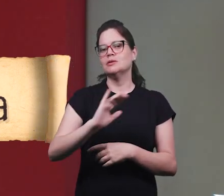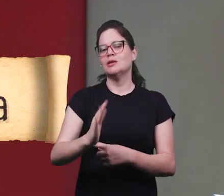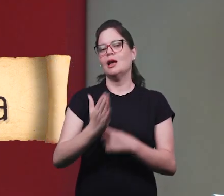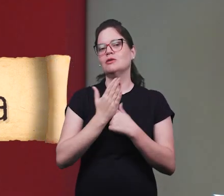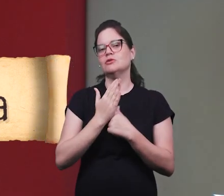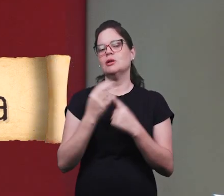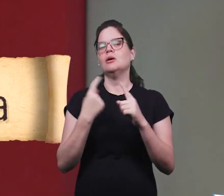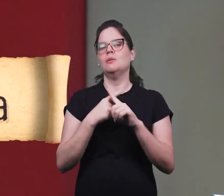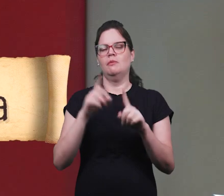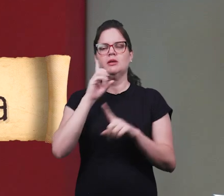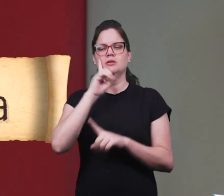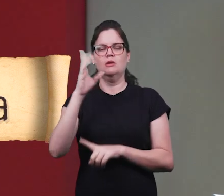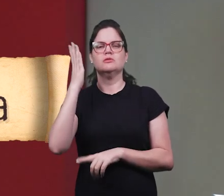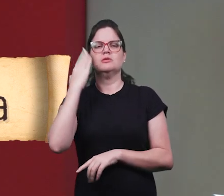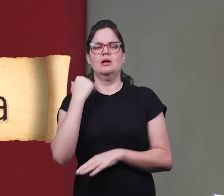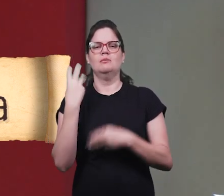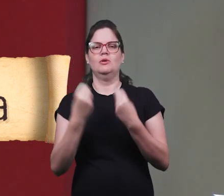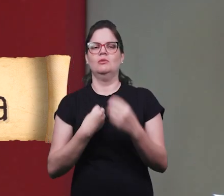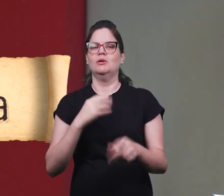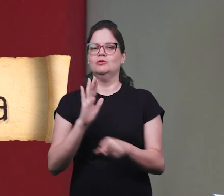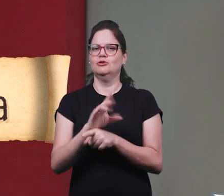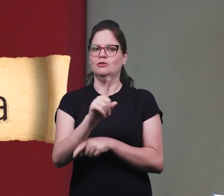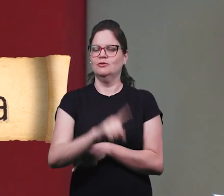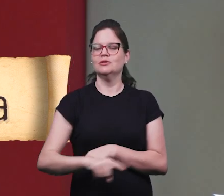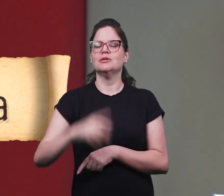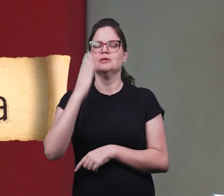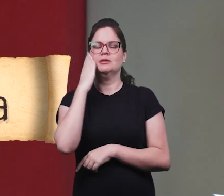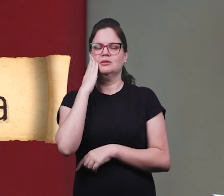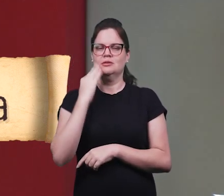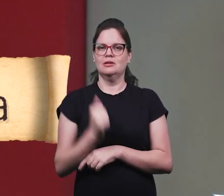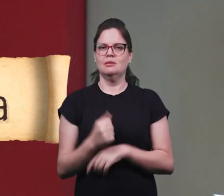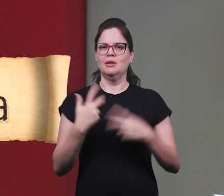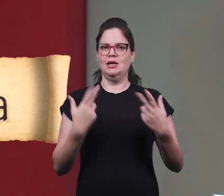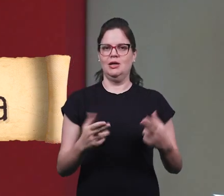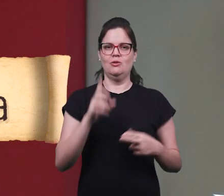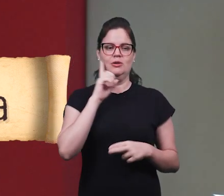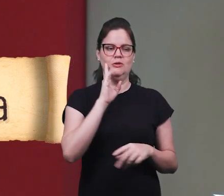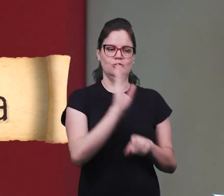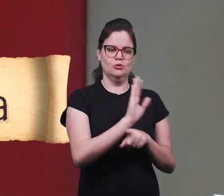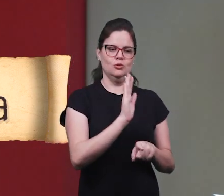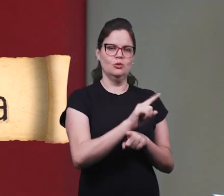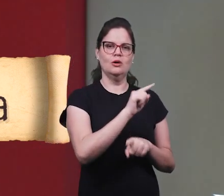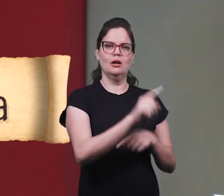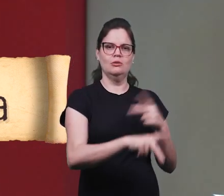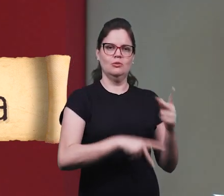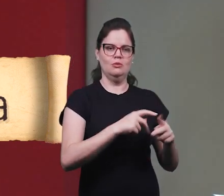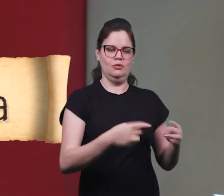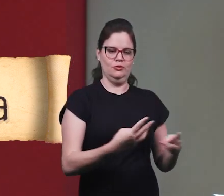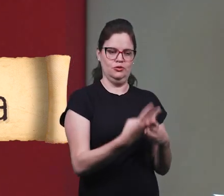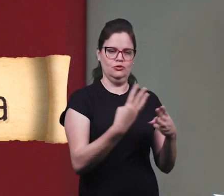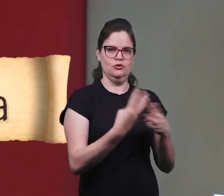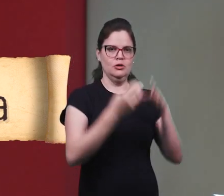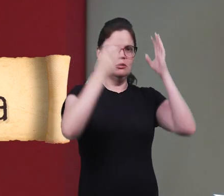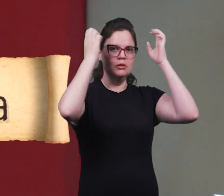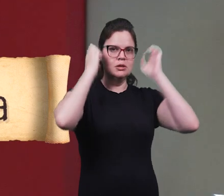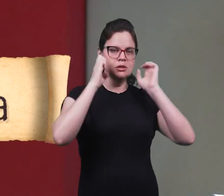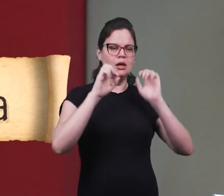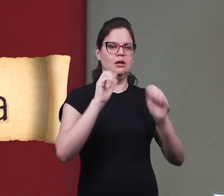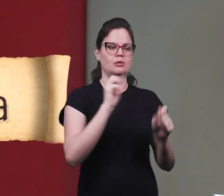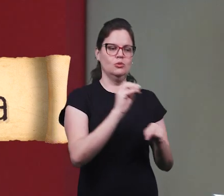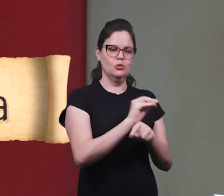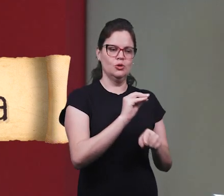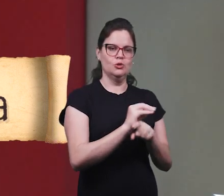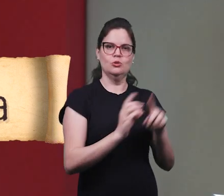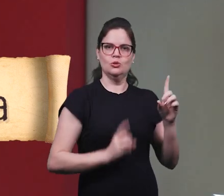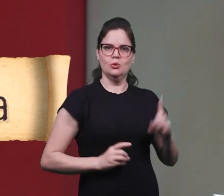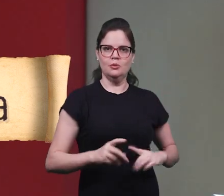aqui com Esther, com Mardoqueu, o servo de Deus sempre tem um escape. Da onde vai vir, não sabemos, mas o